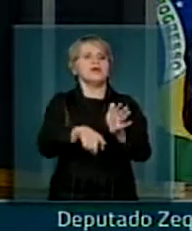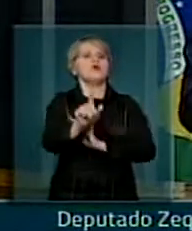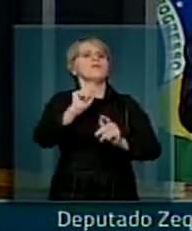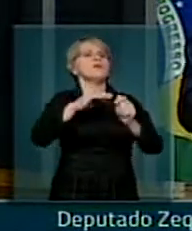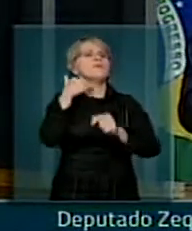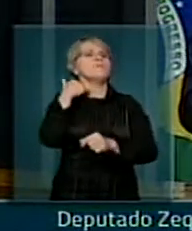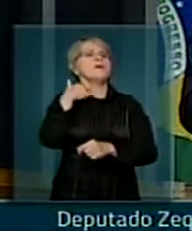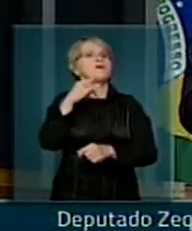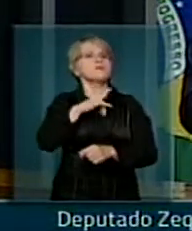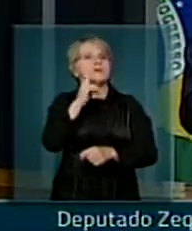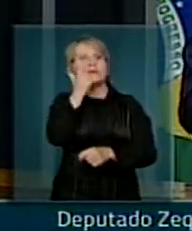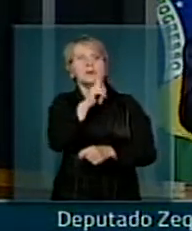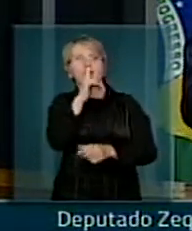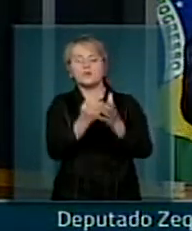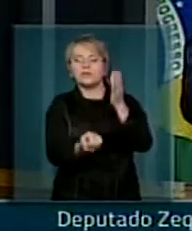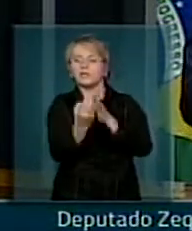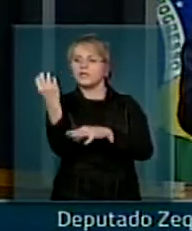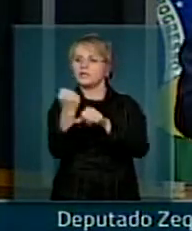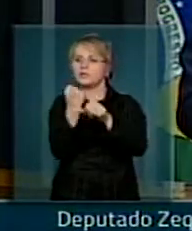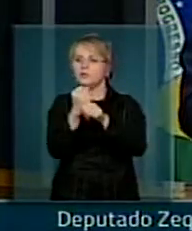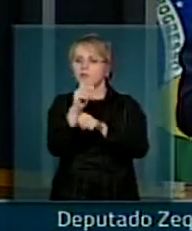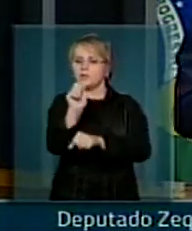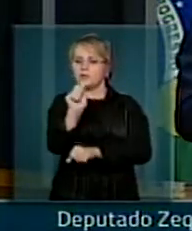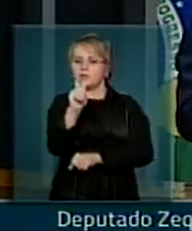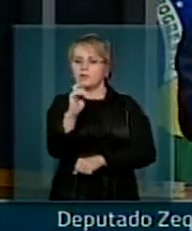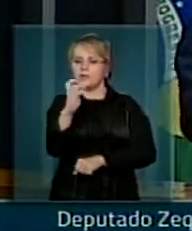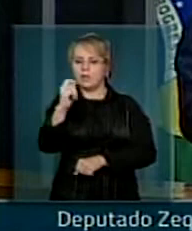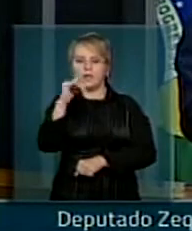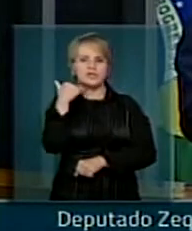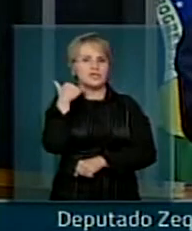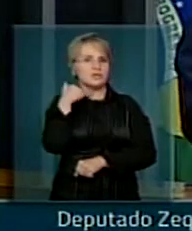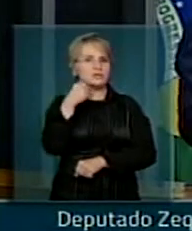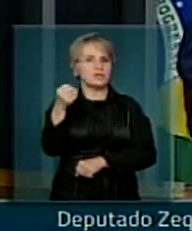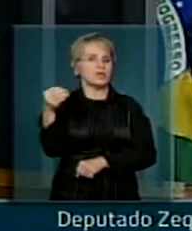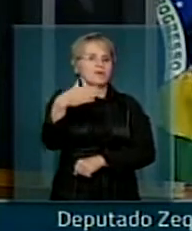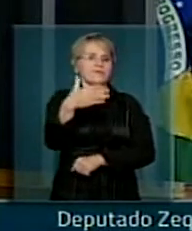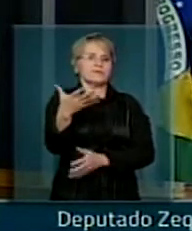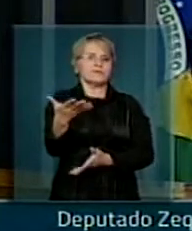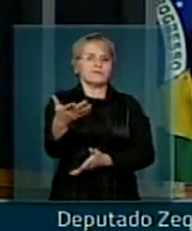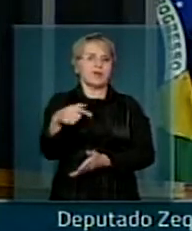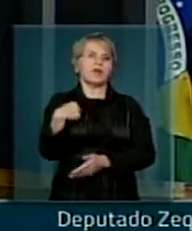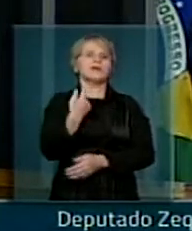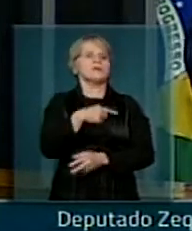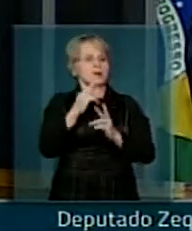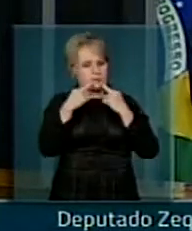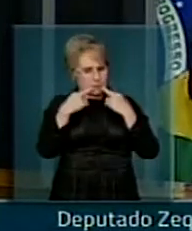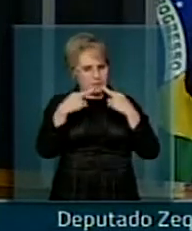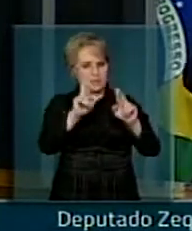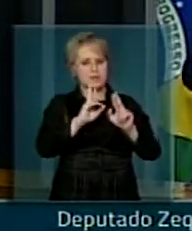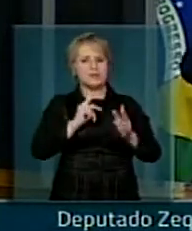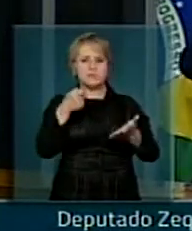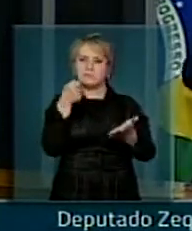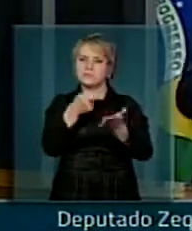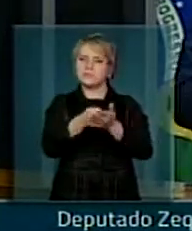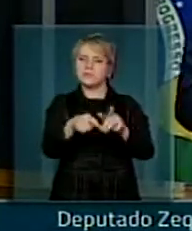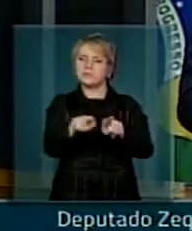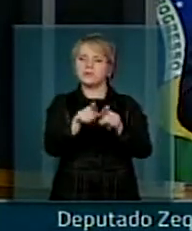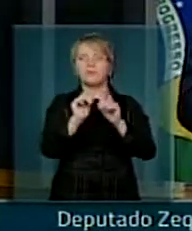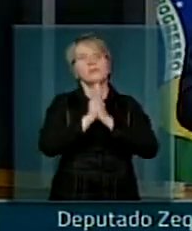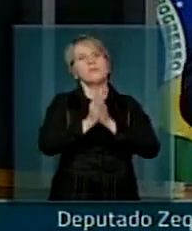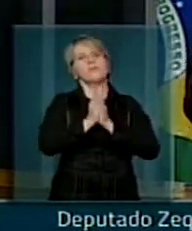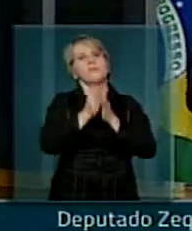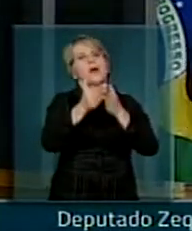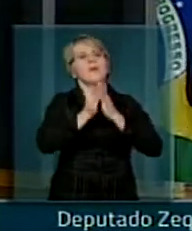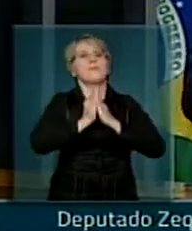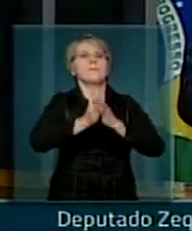termos de novas agências. Fica aqui o nosso registro, nossa reclamação, como também o nosso apelo.